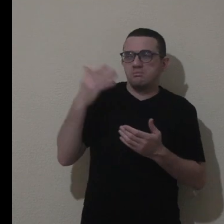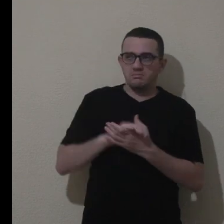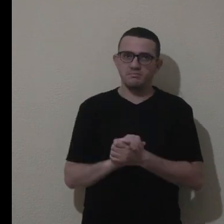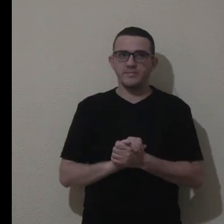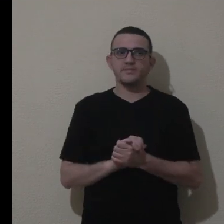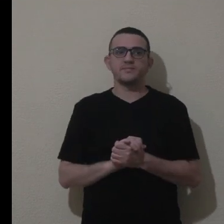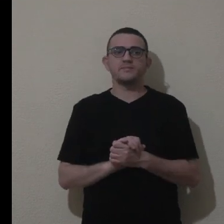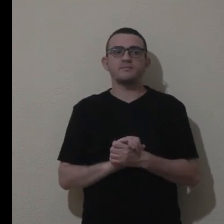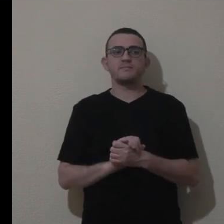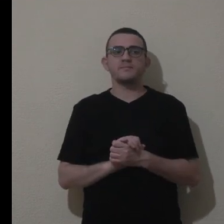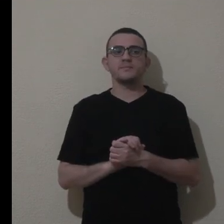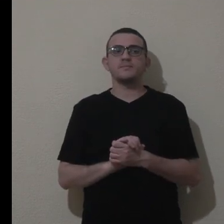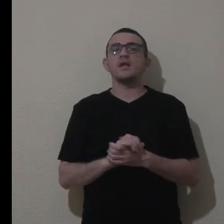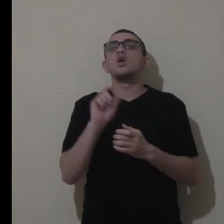tá?